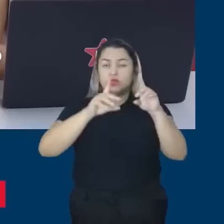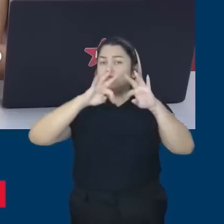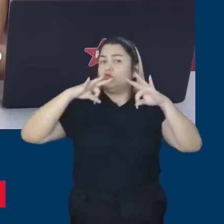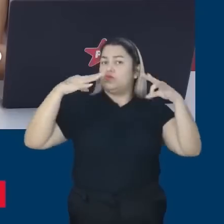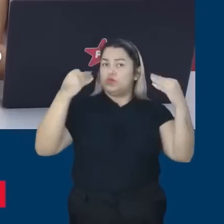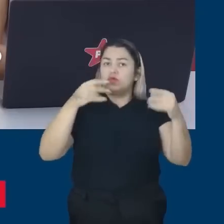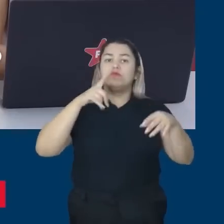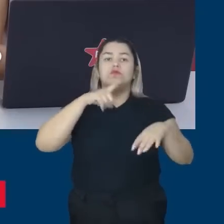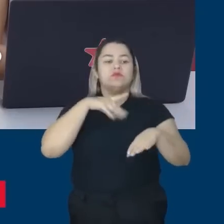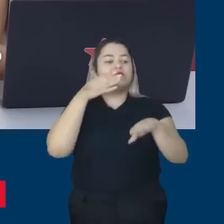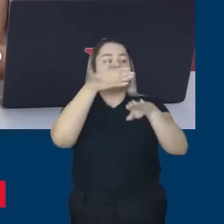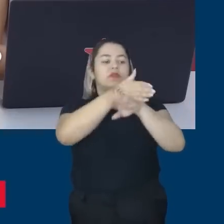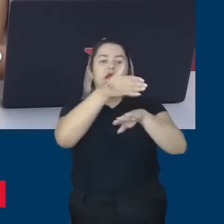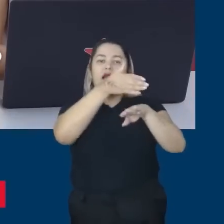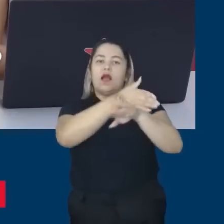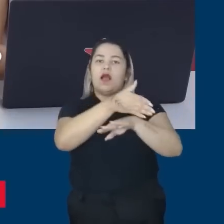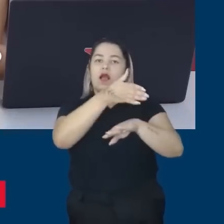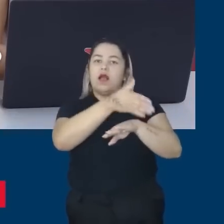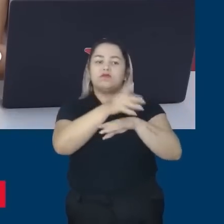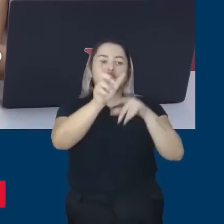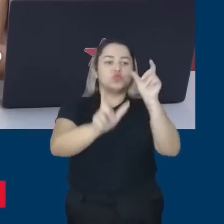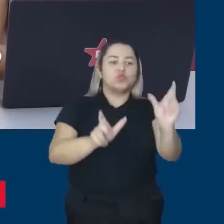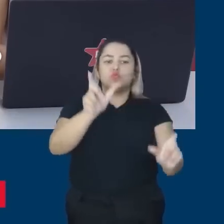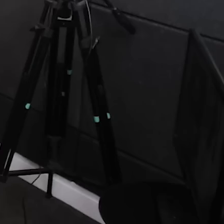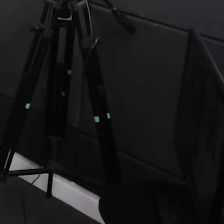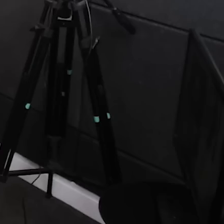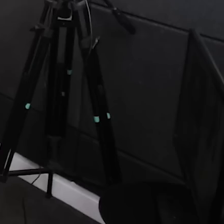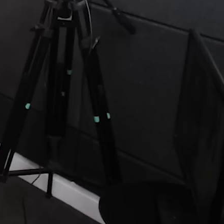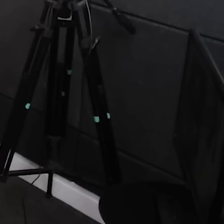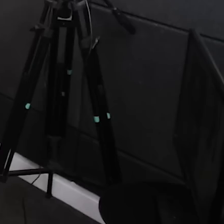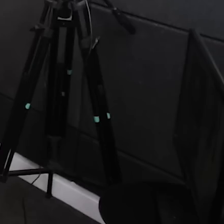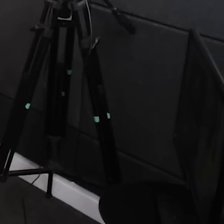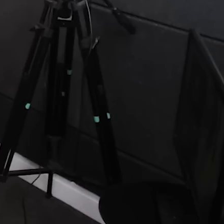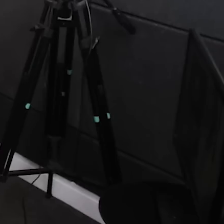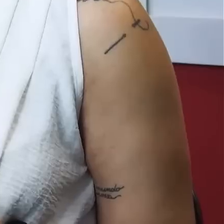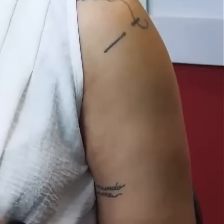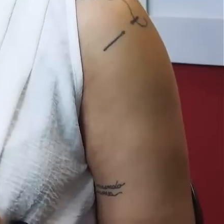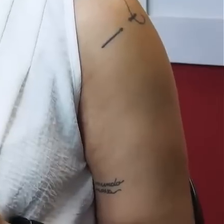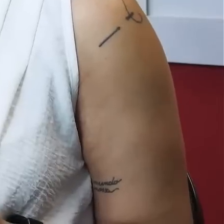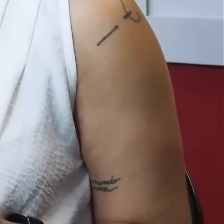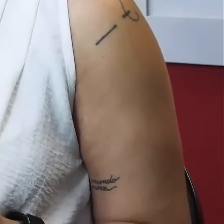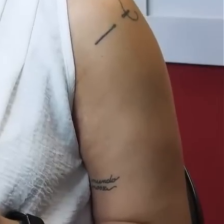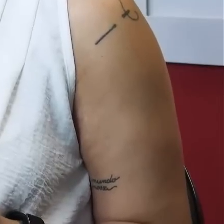tenham acesso aquele mínimo que todo ser humano merece.